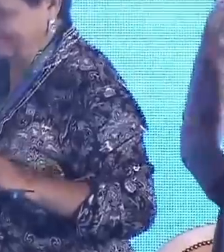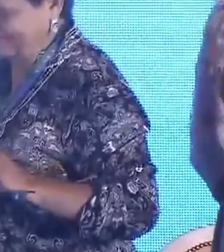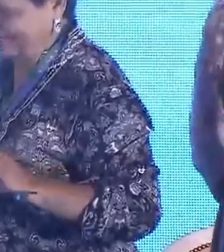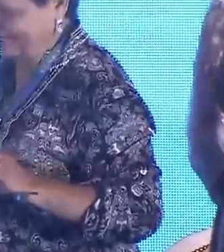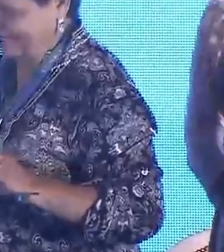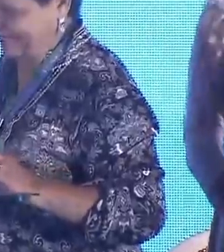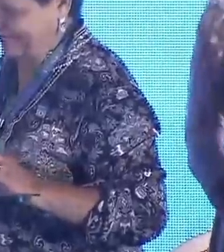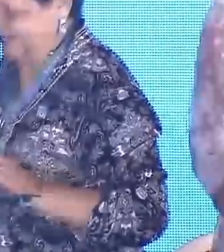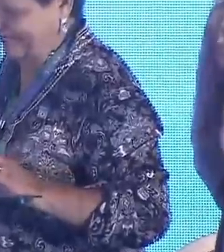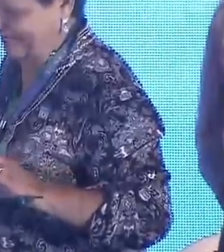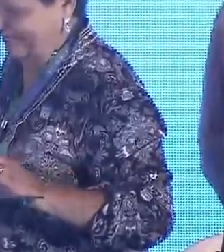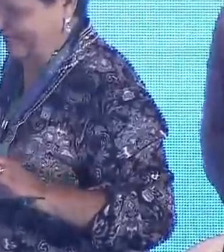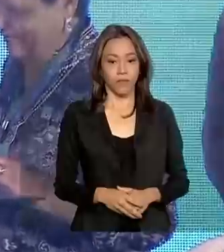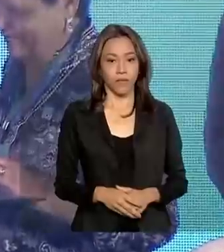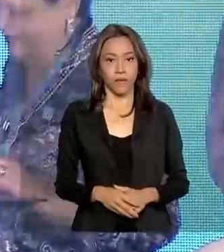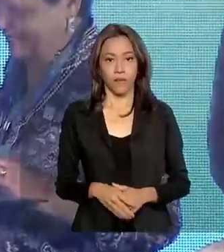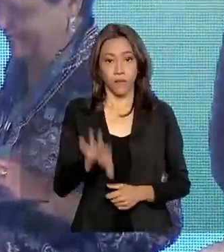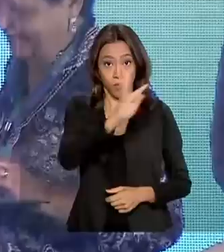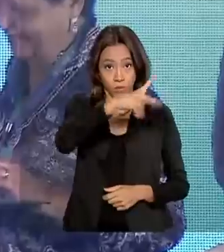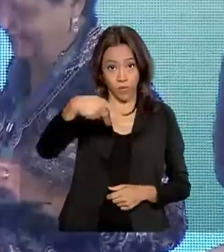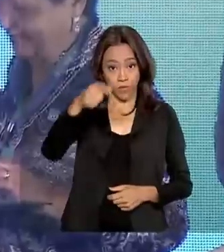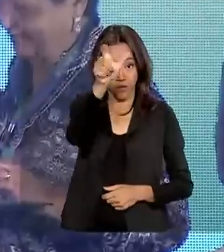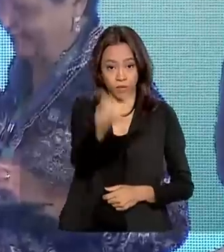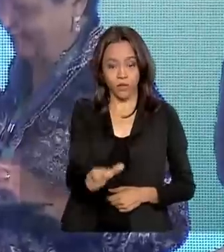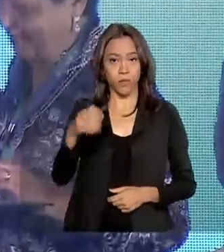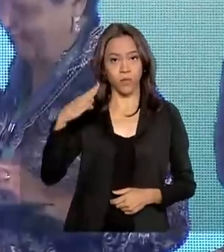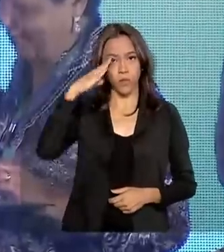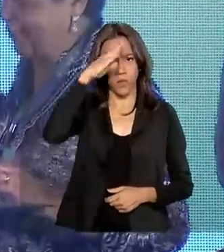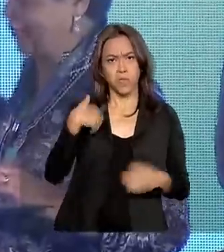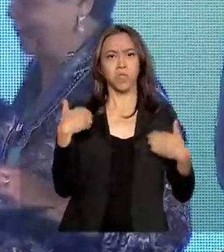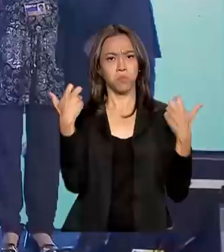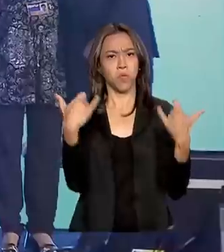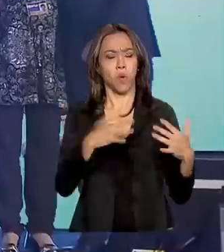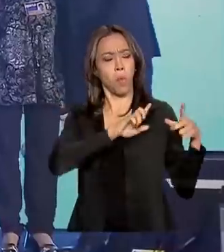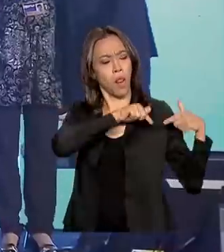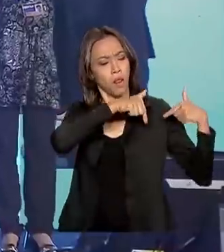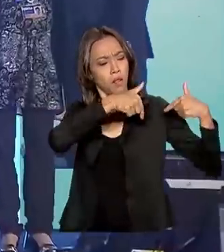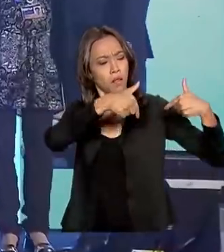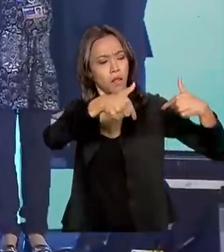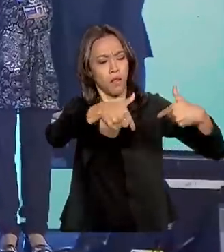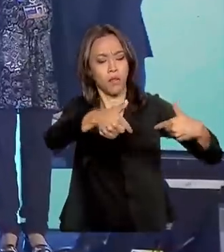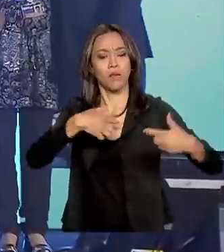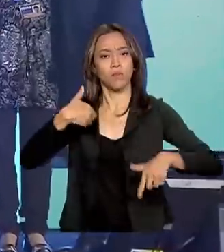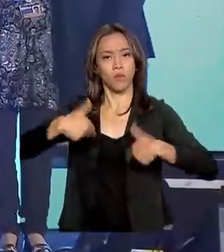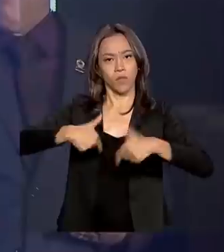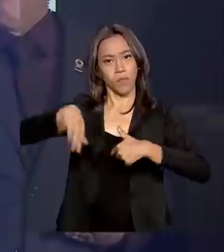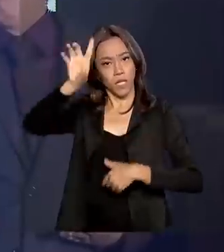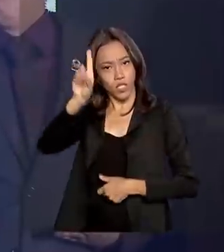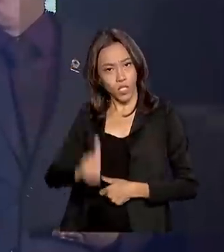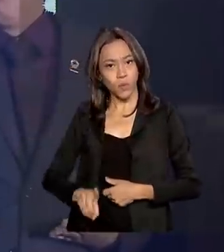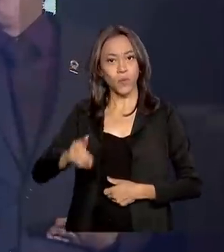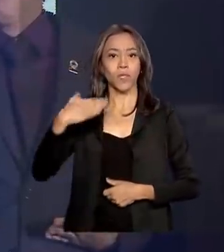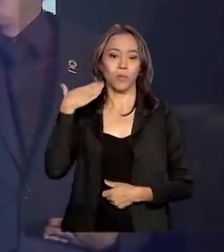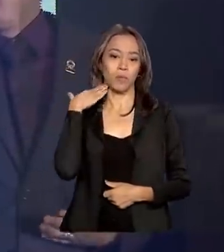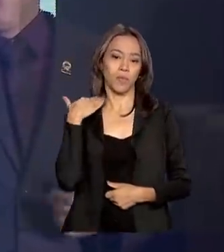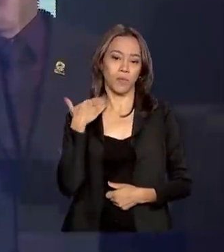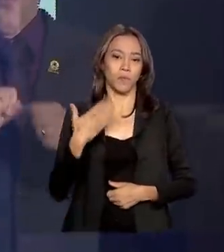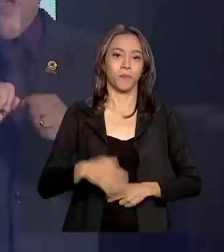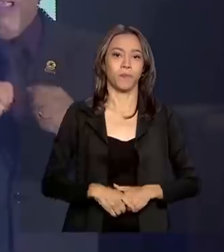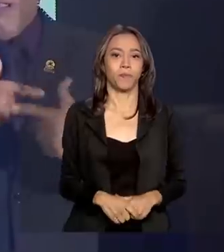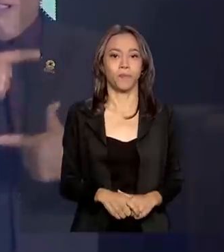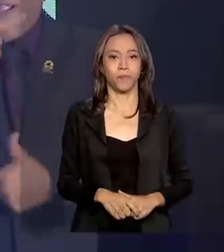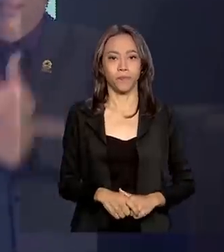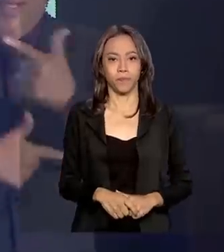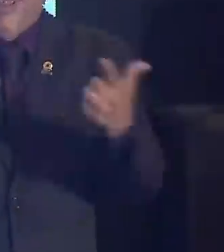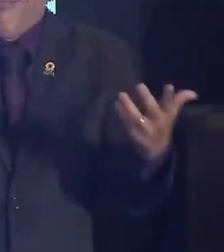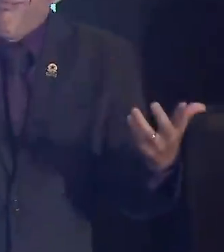O presidente Jair Bolsonaro destacou o trabalho realizado pela diretoria do banco. É um trabalho excepcional,